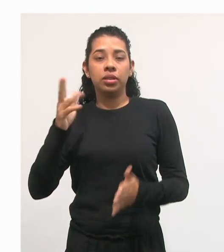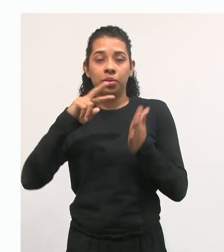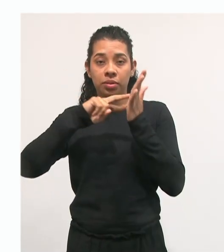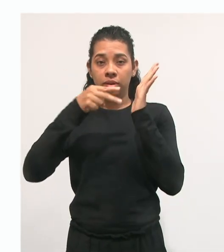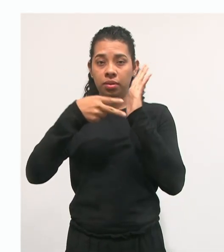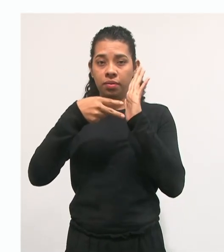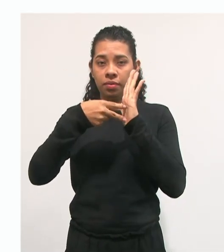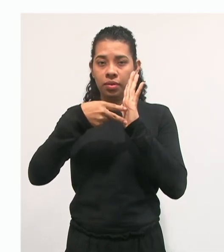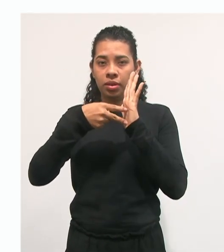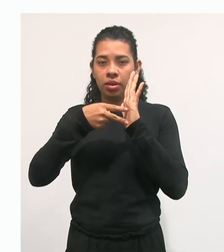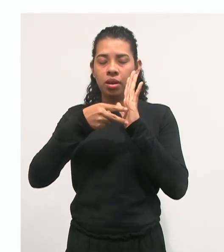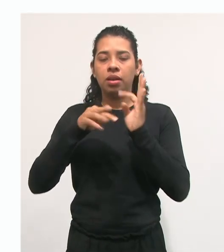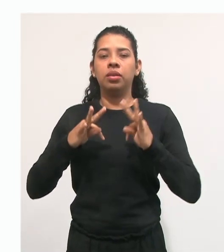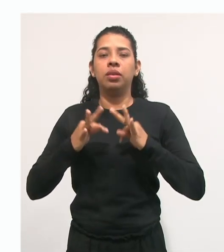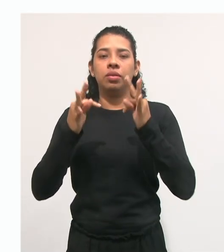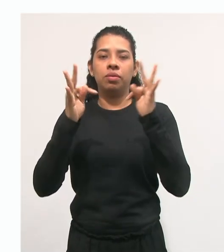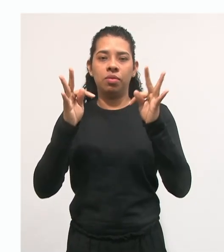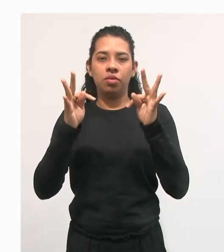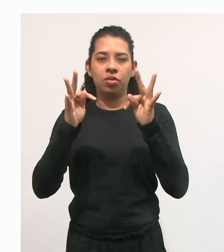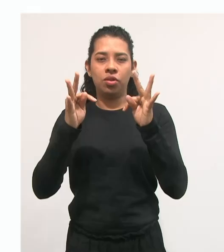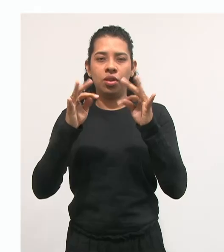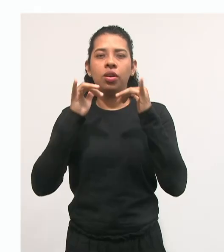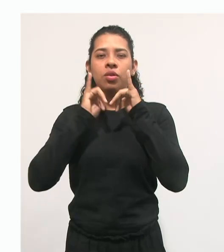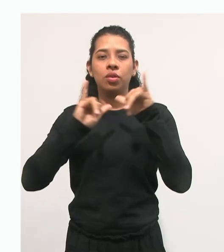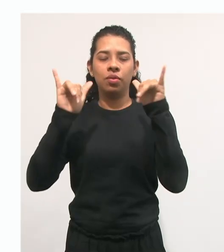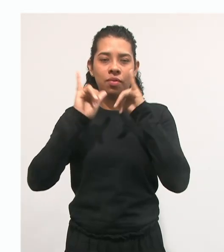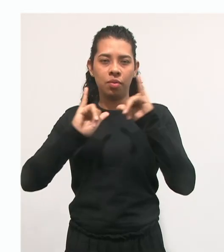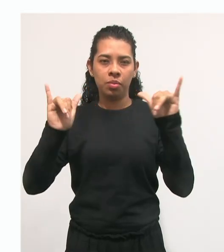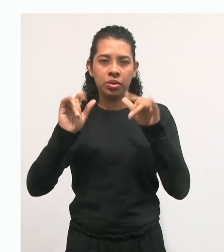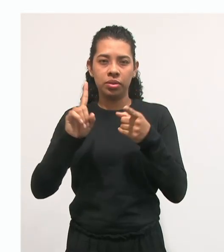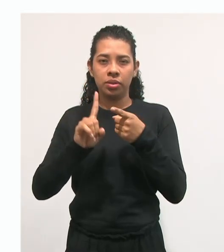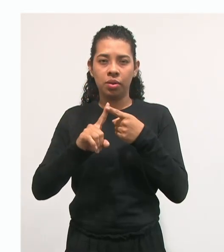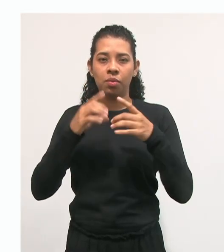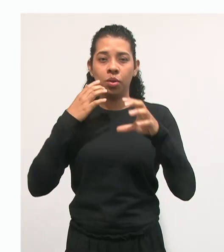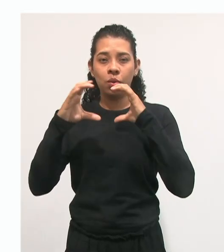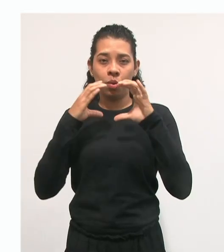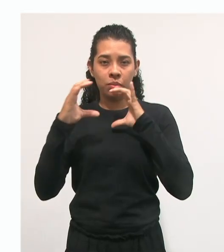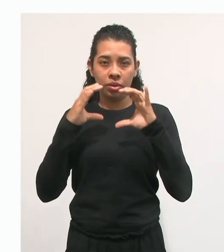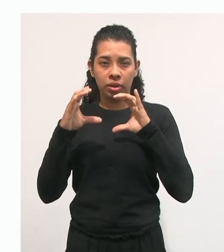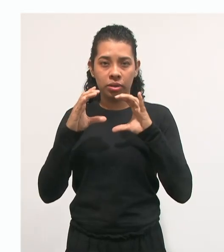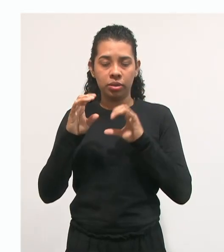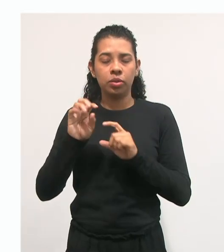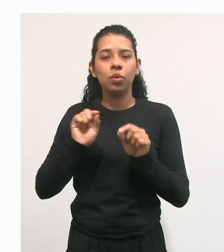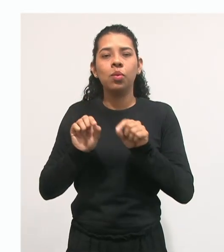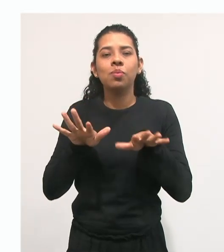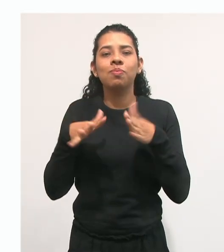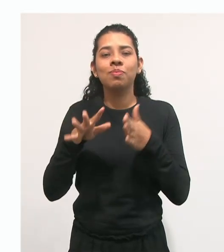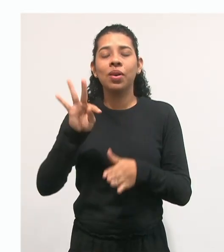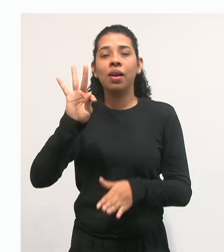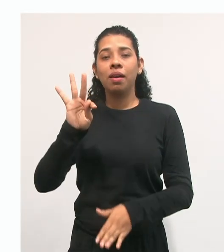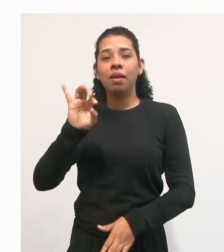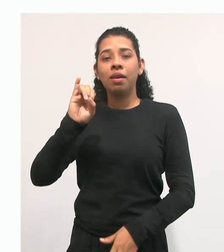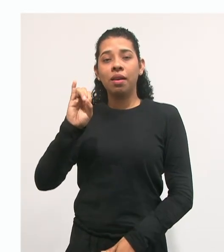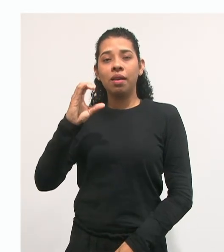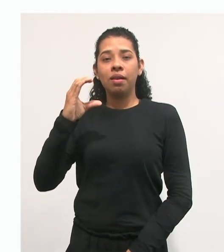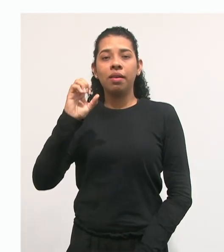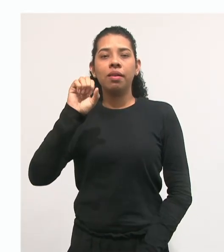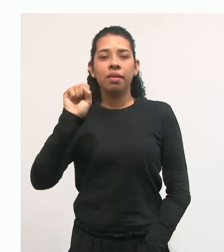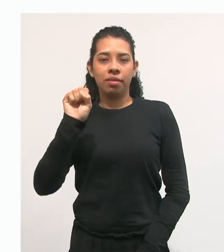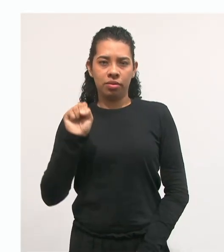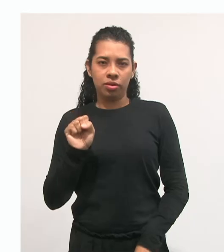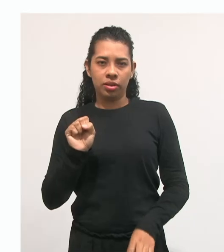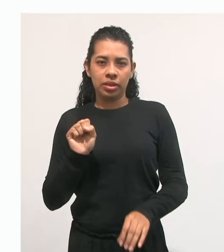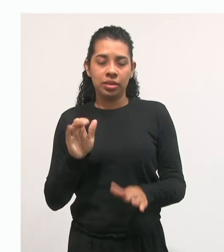de informação e comunicação. Então, pelo que a gente entende as TICs, o que seriam essas TICs? É a inserção de